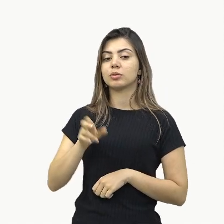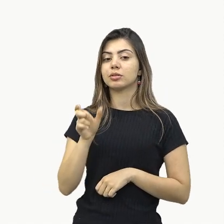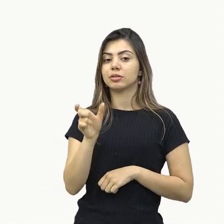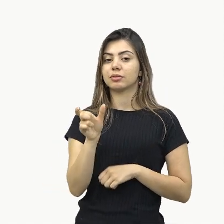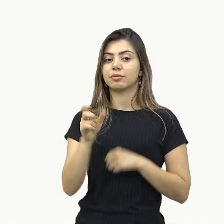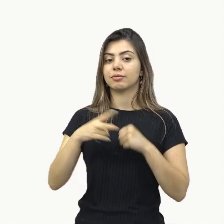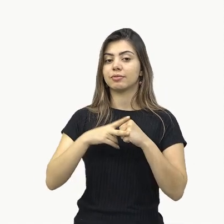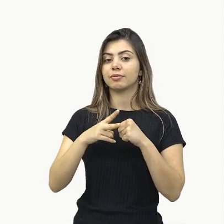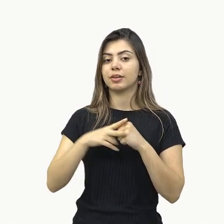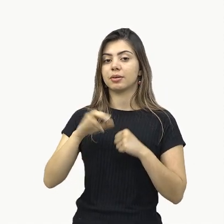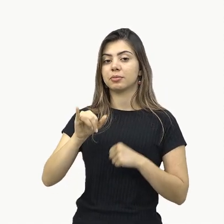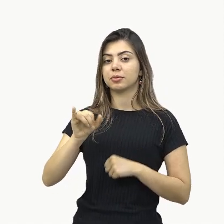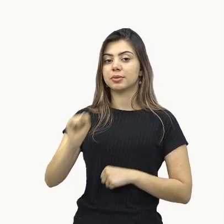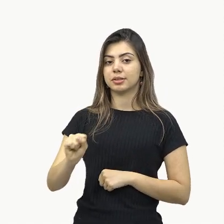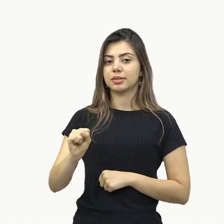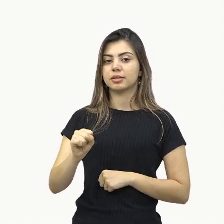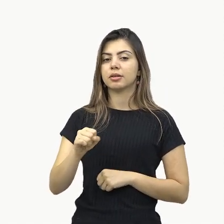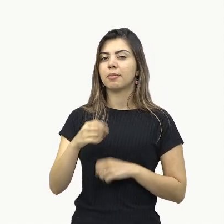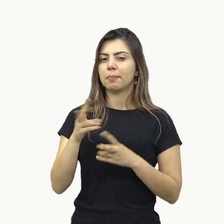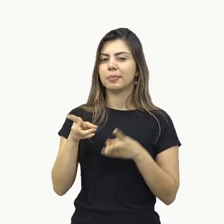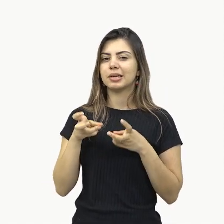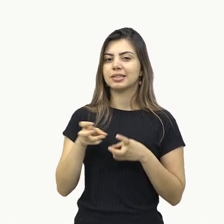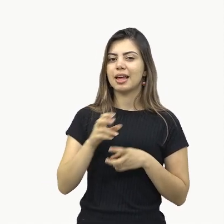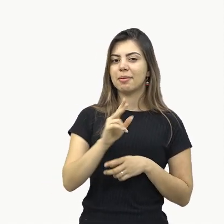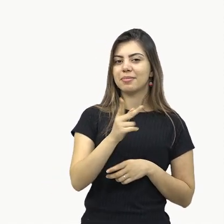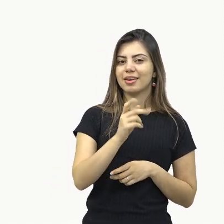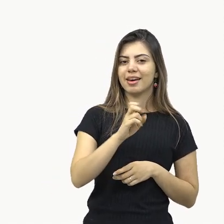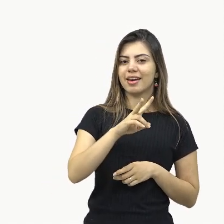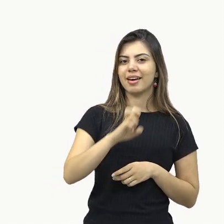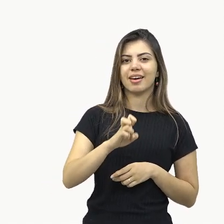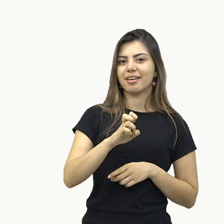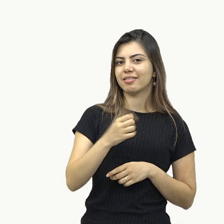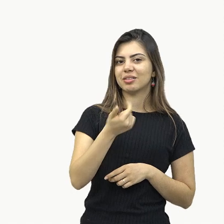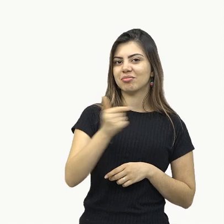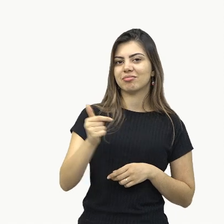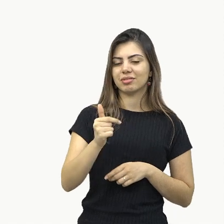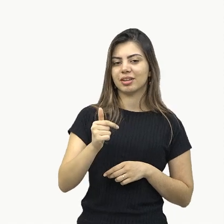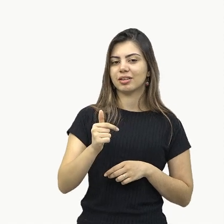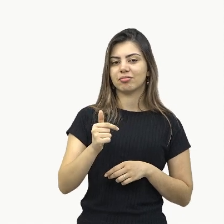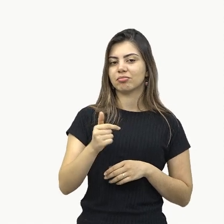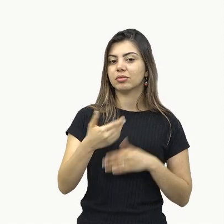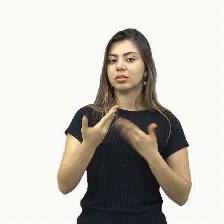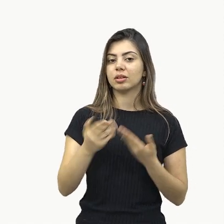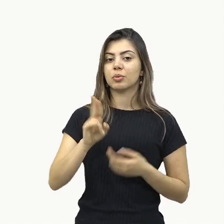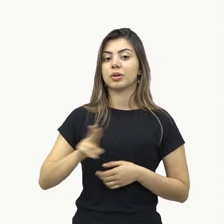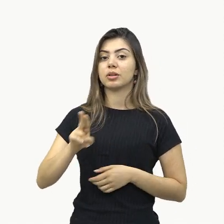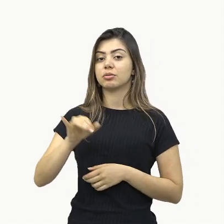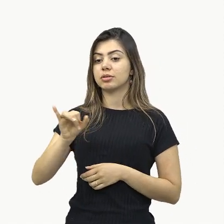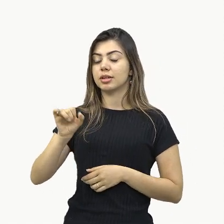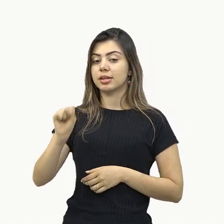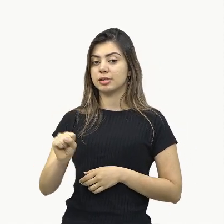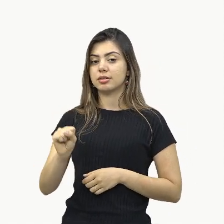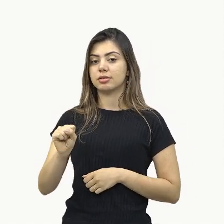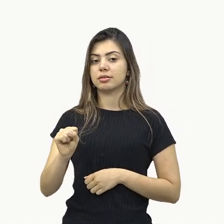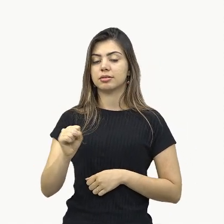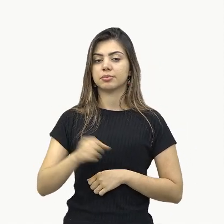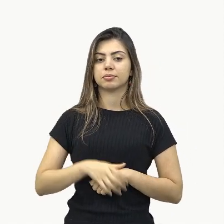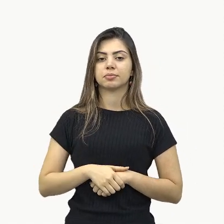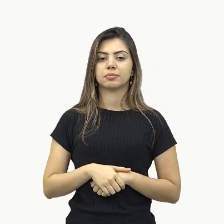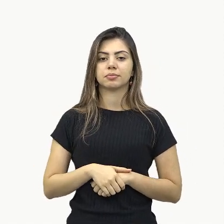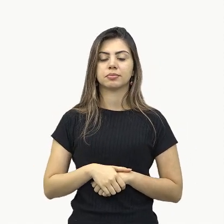Não é have, não é has, não é nenhum desses, tá? É is, verbo to be. He is 18 years